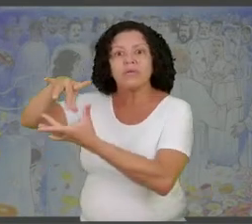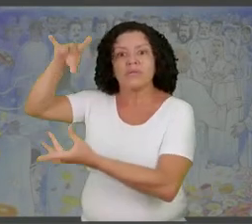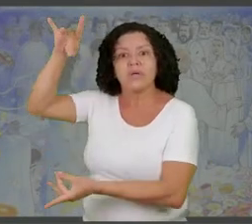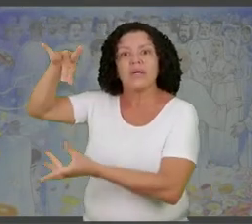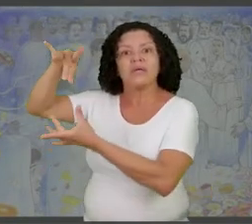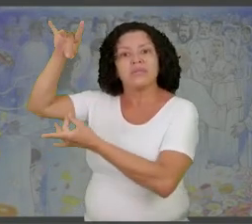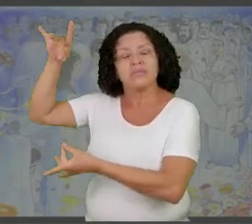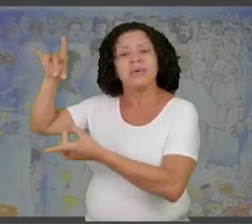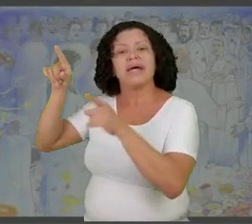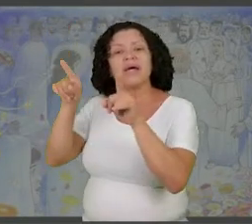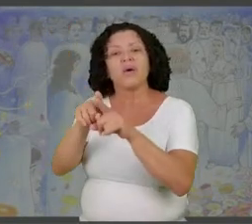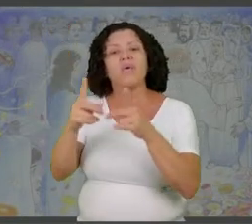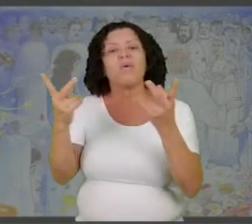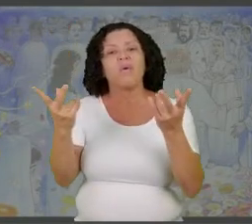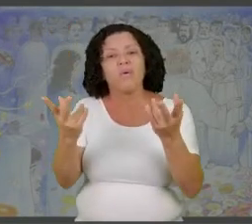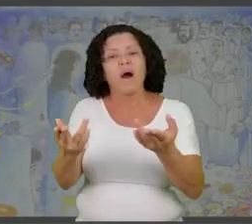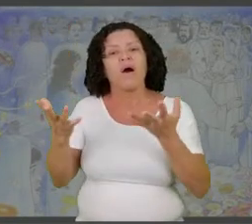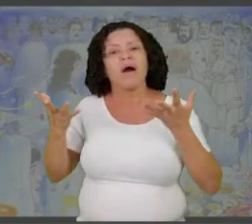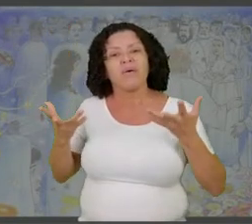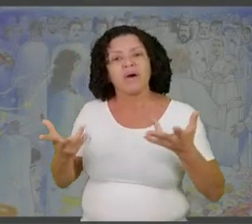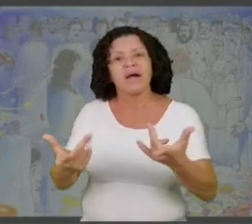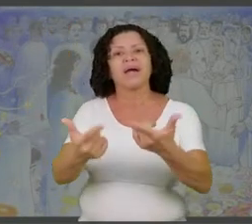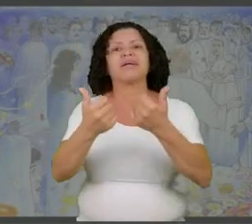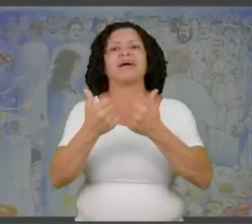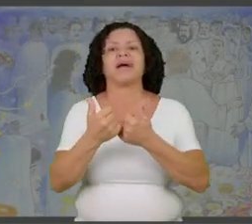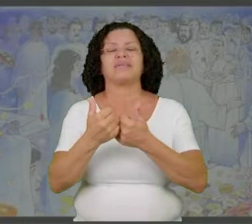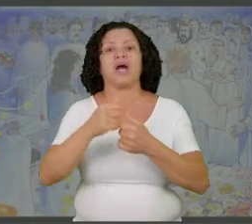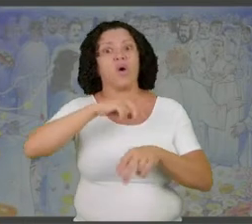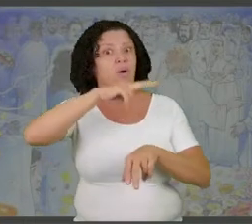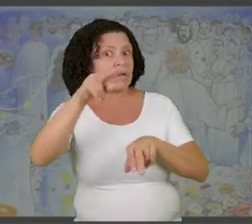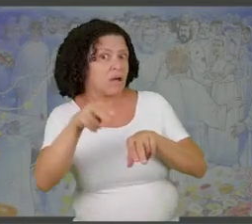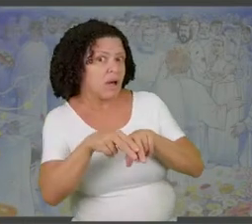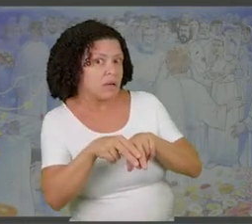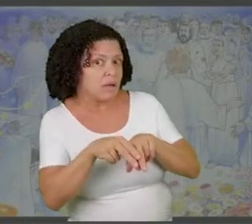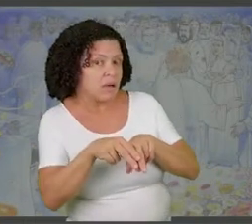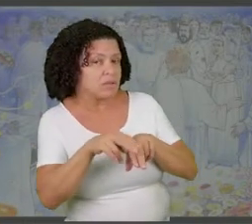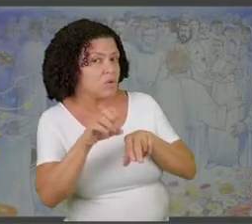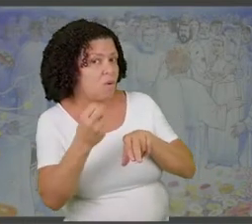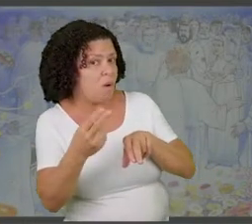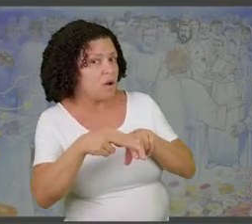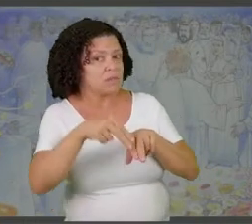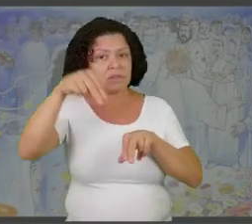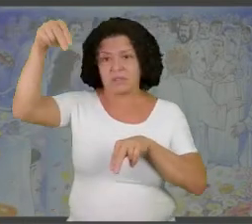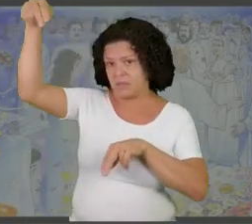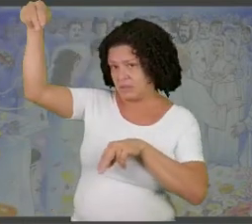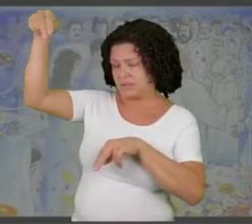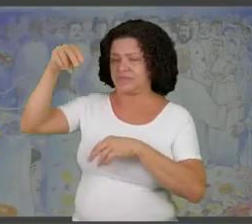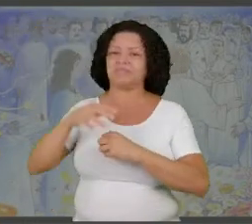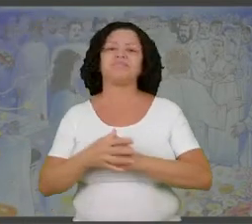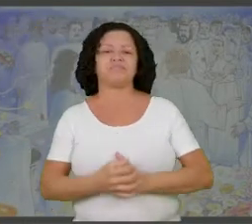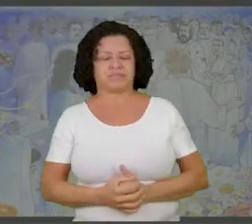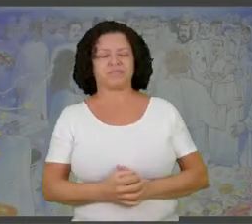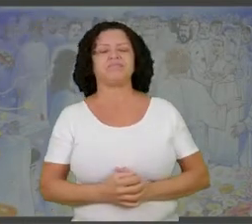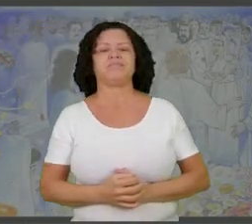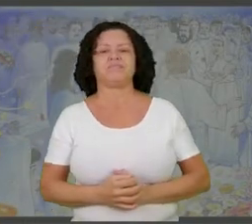com essa mesma qualidade energética, sejam encarnados, sejam